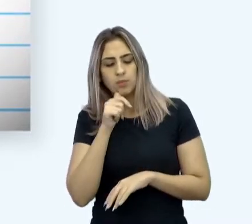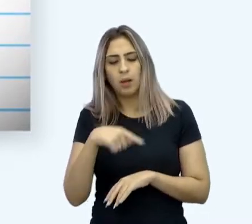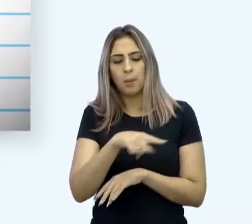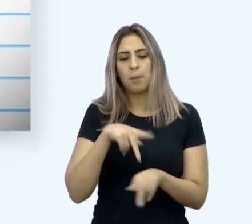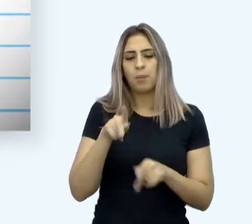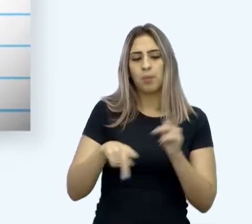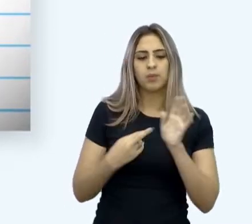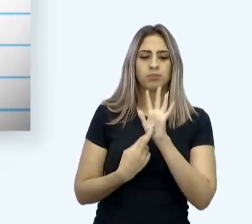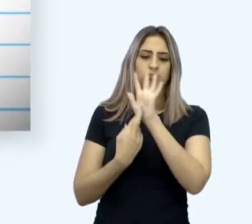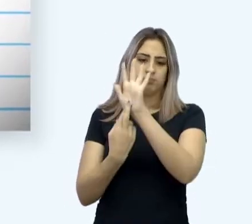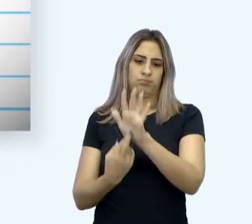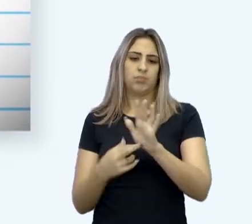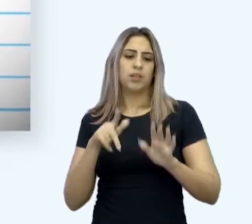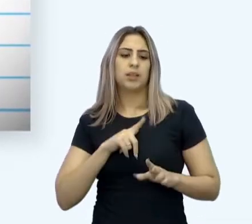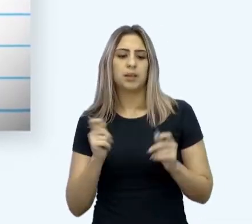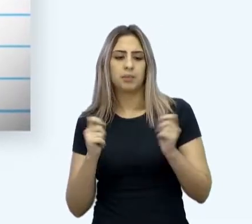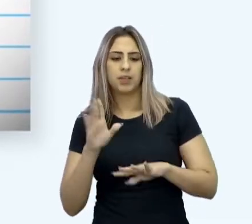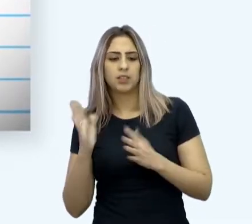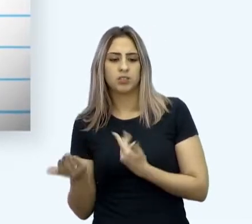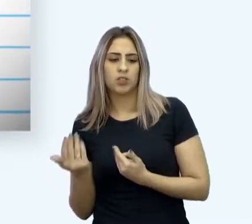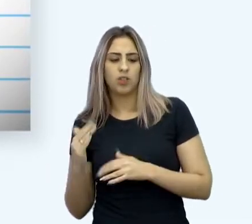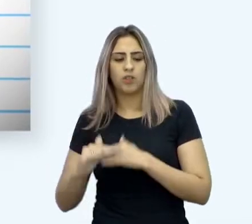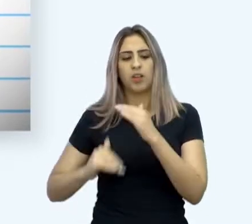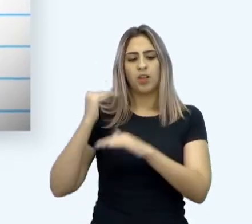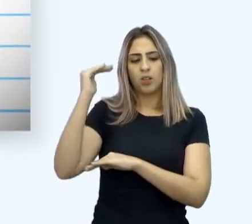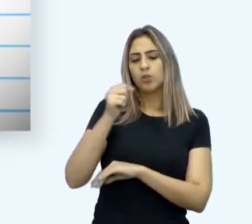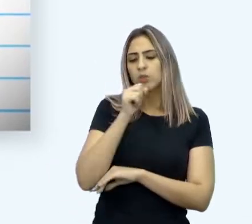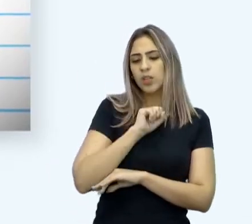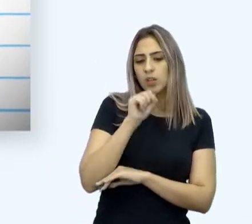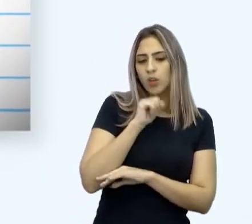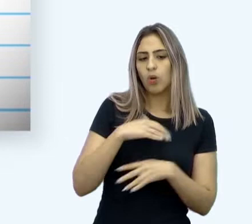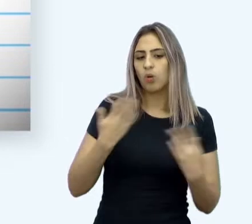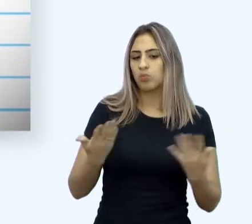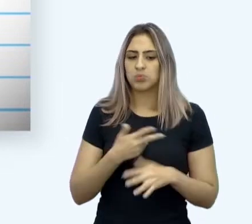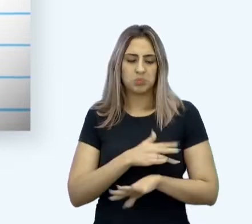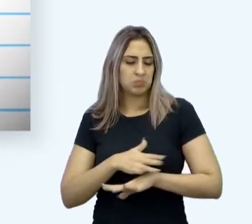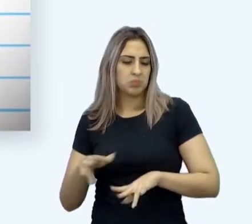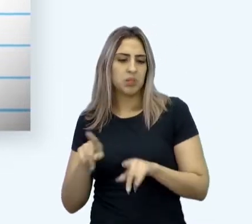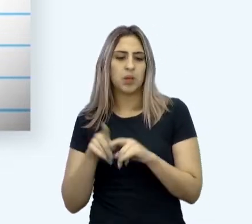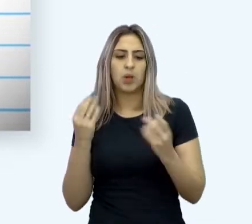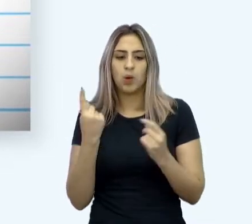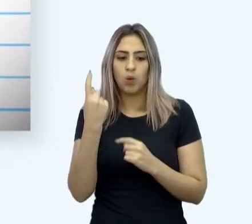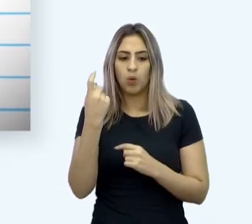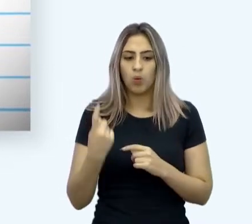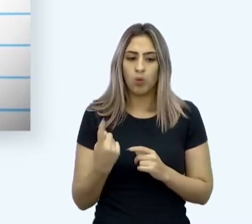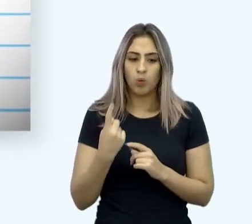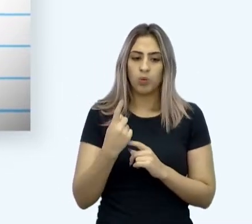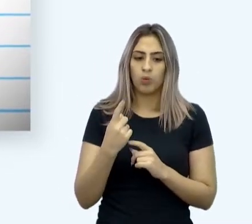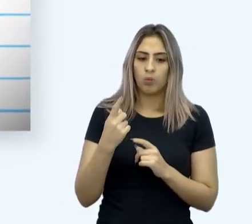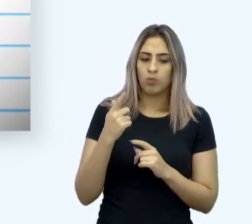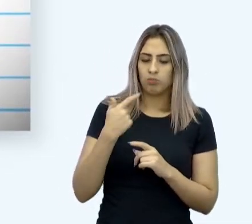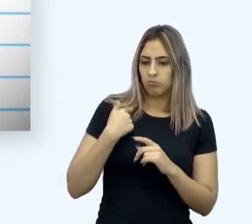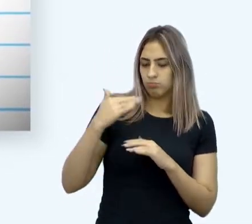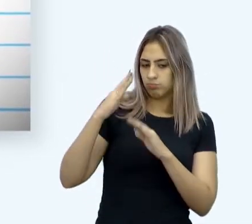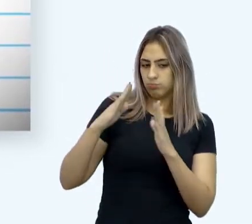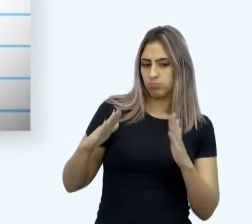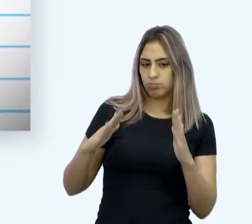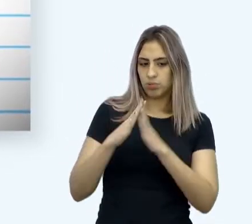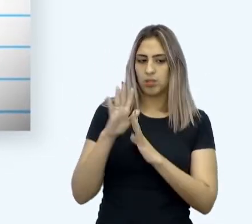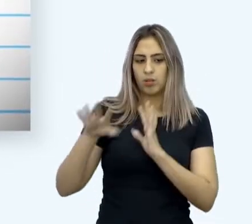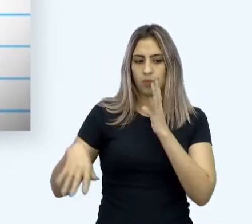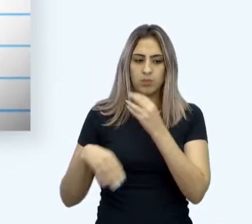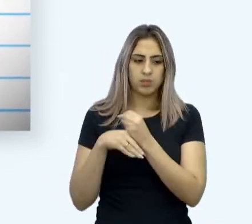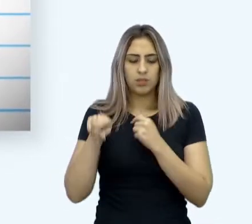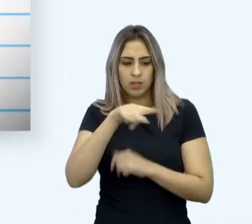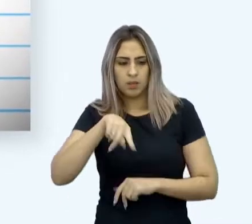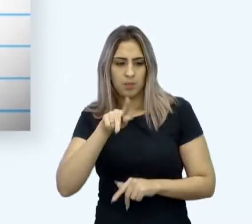população representada possui mais jovens, adultos ou idosos, enfim. Em um único gráfico, diversas questões sobre a composição